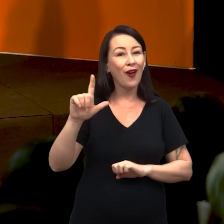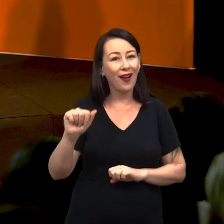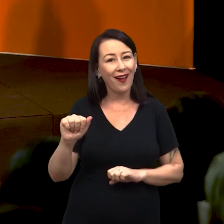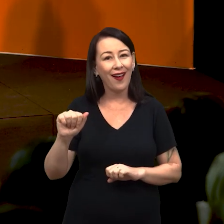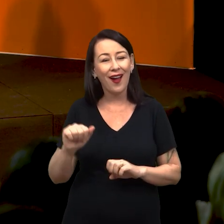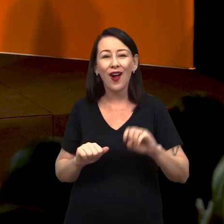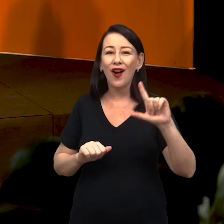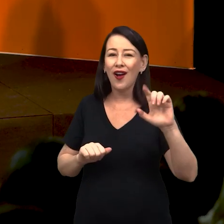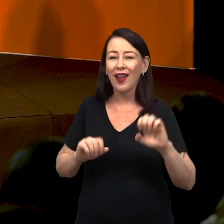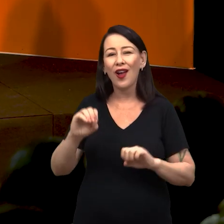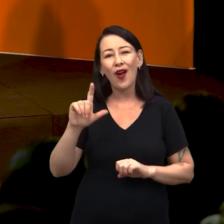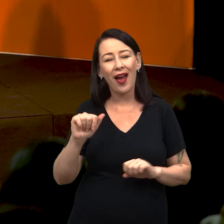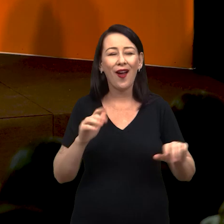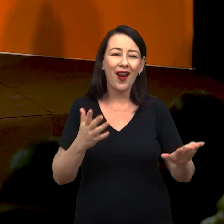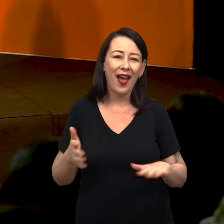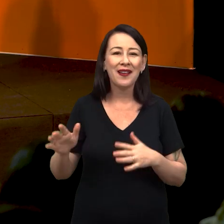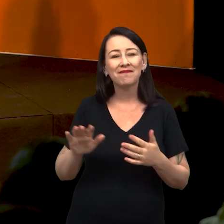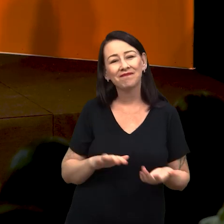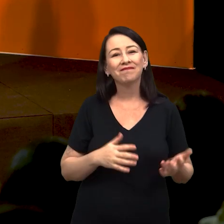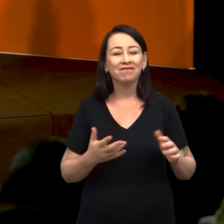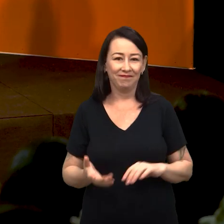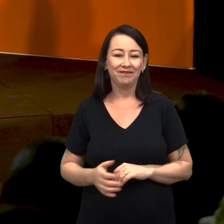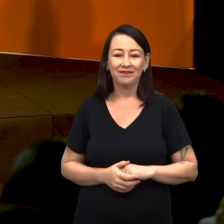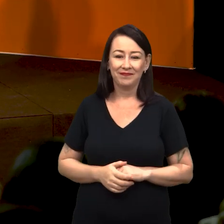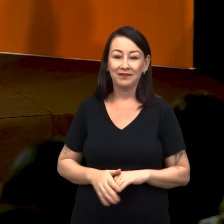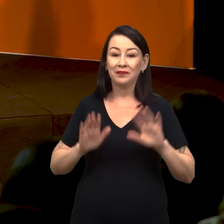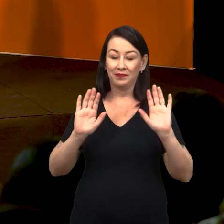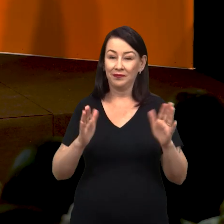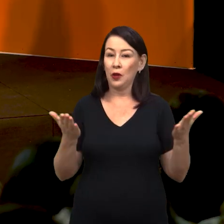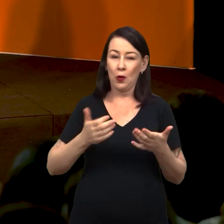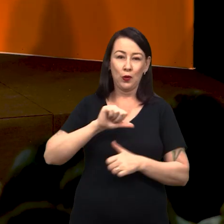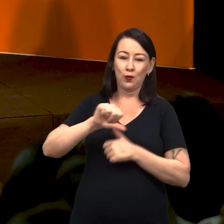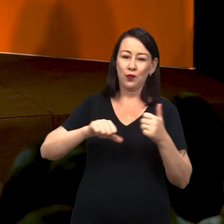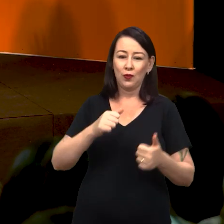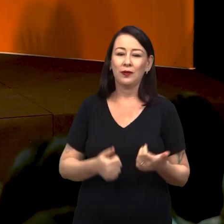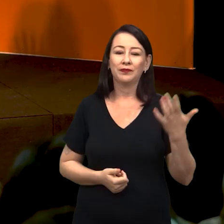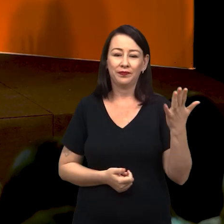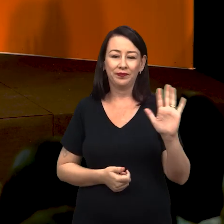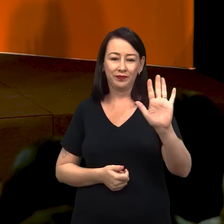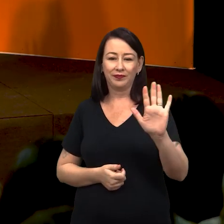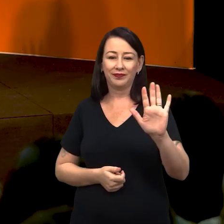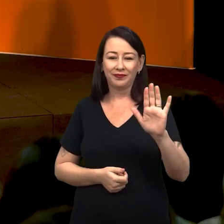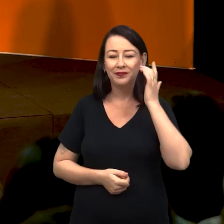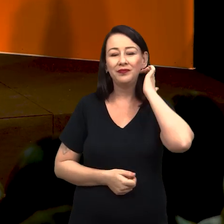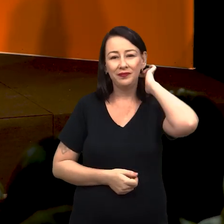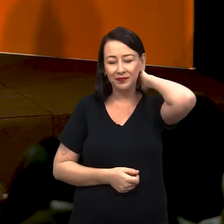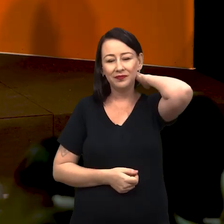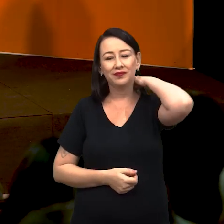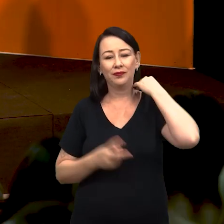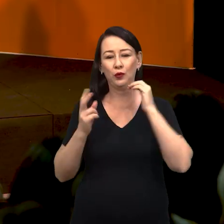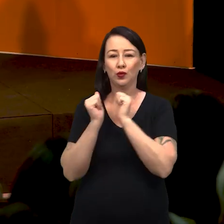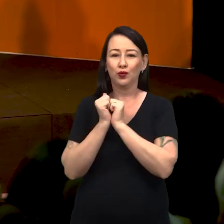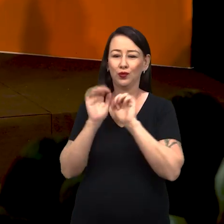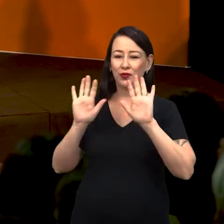olá. Olê, olê, olê, olê, olê, olá. Agora com a mão do outro aqui na frente, ó. De